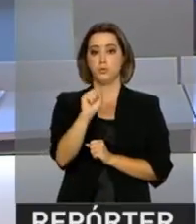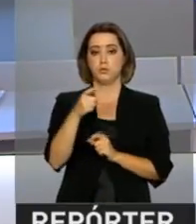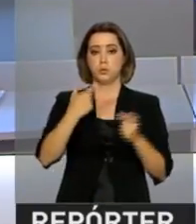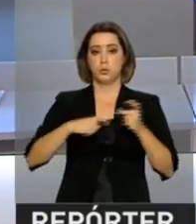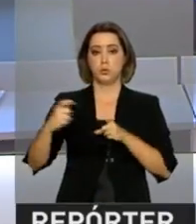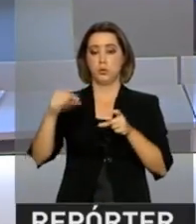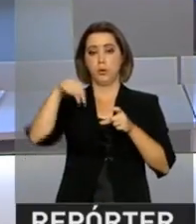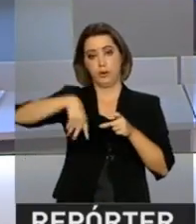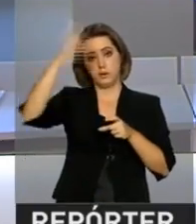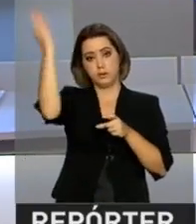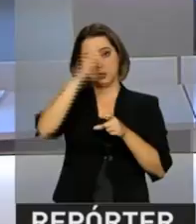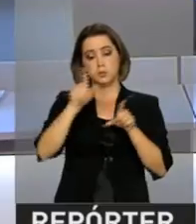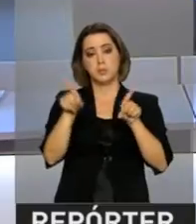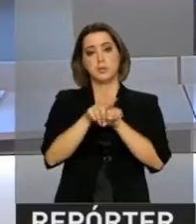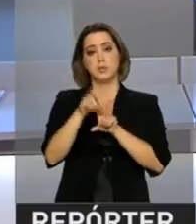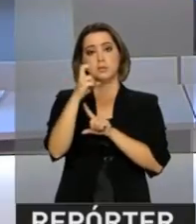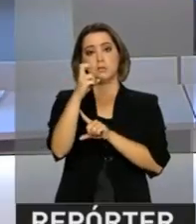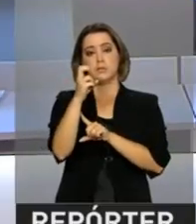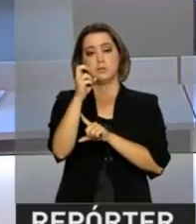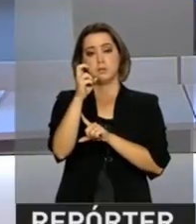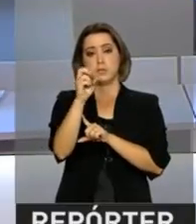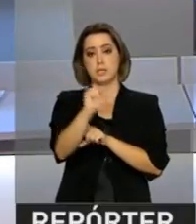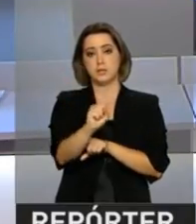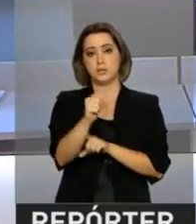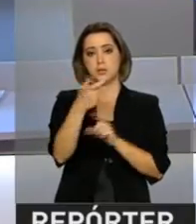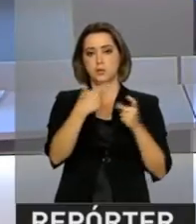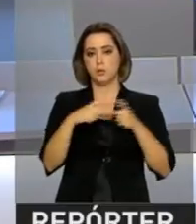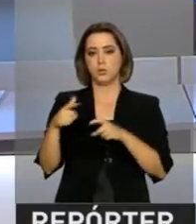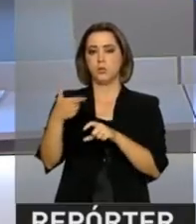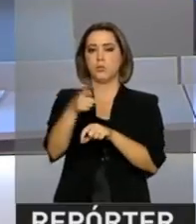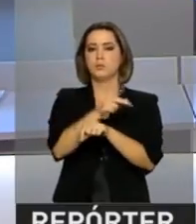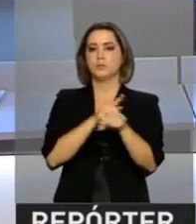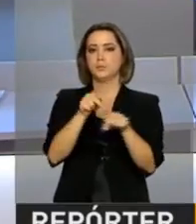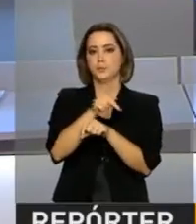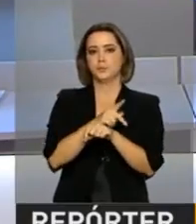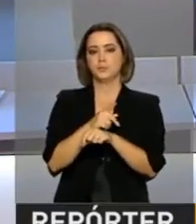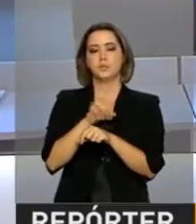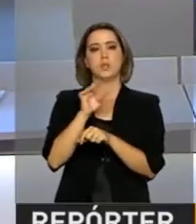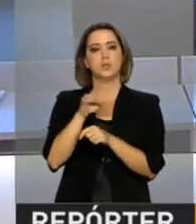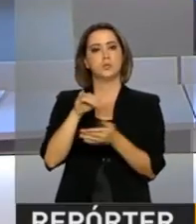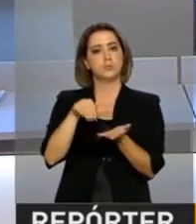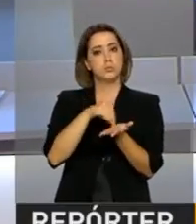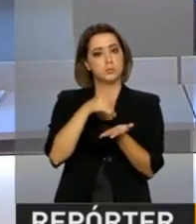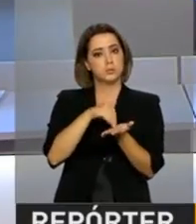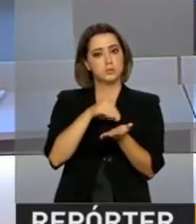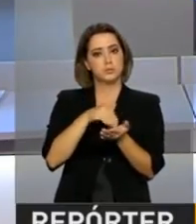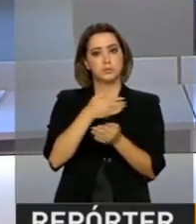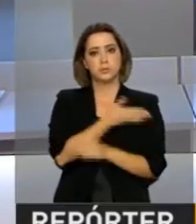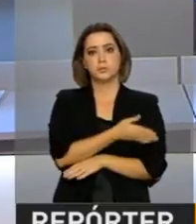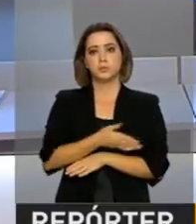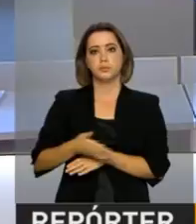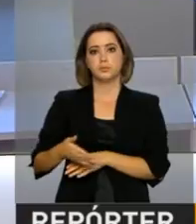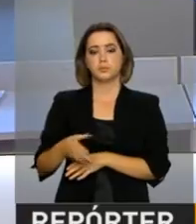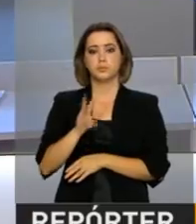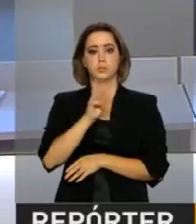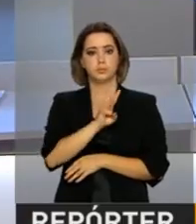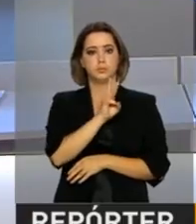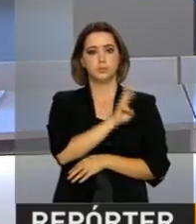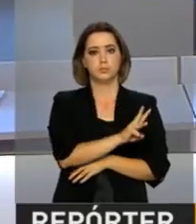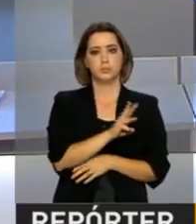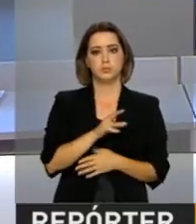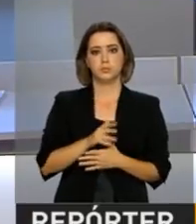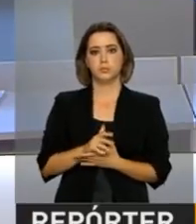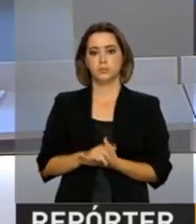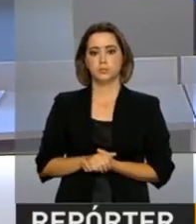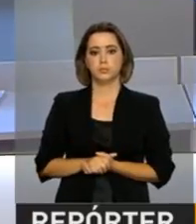aqui no Brasil e 58 no exterior. Para fazer a inscrição, basta acessar a página do Instituto Nacional de Estudos